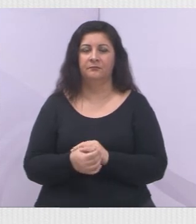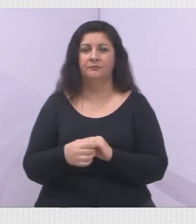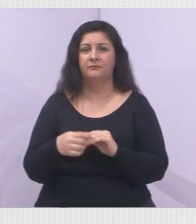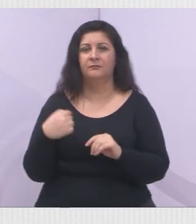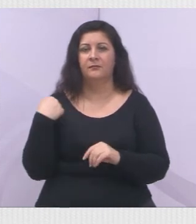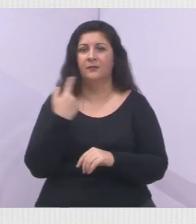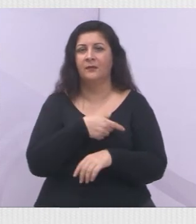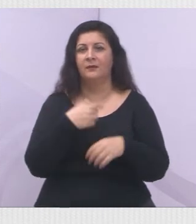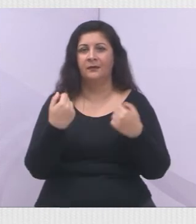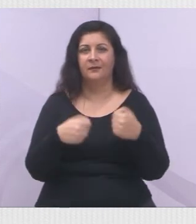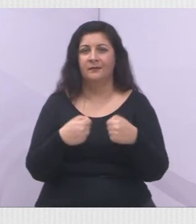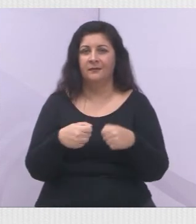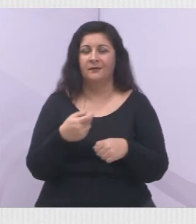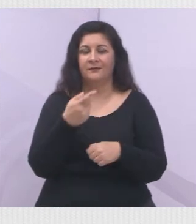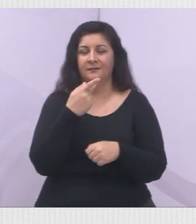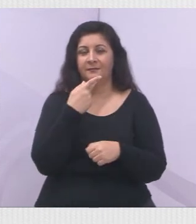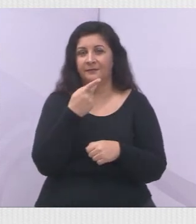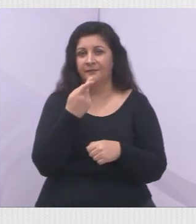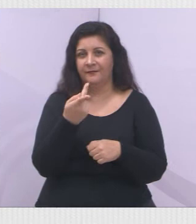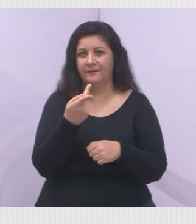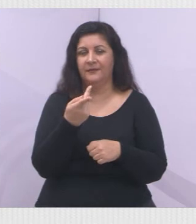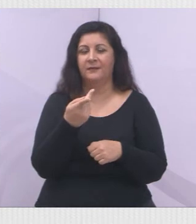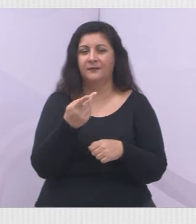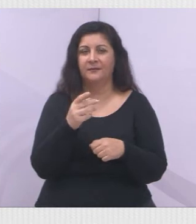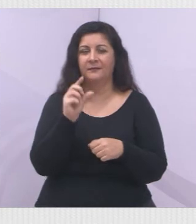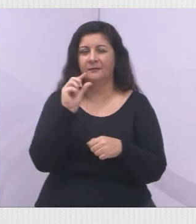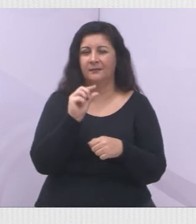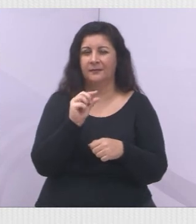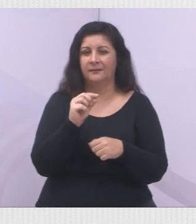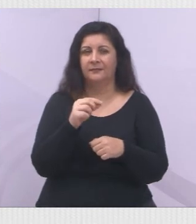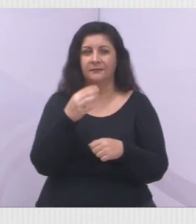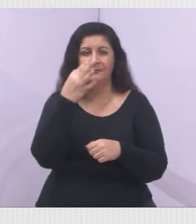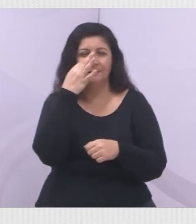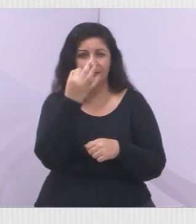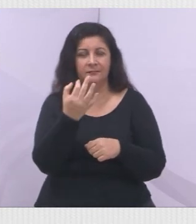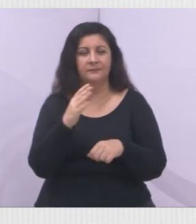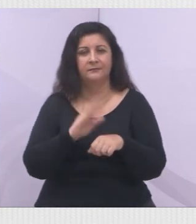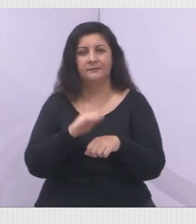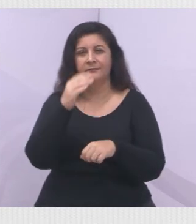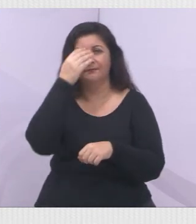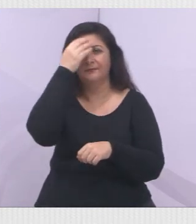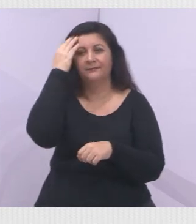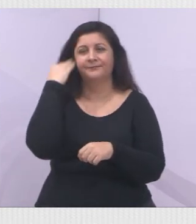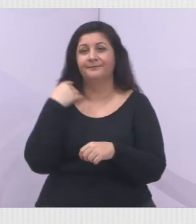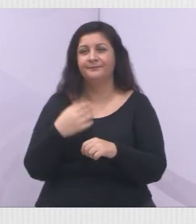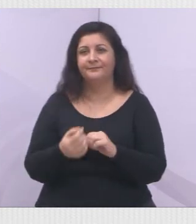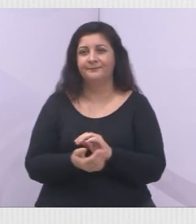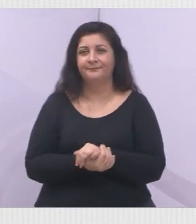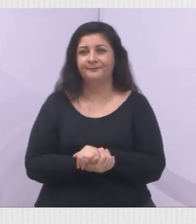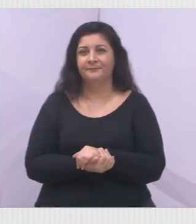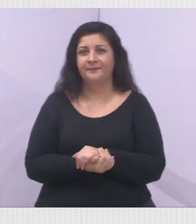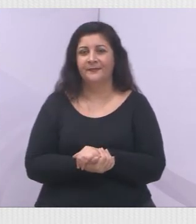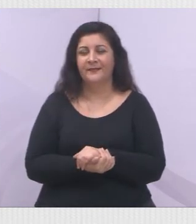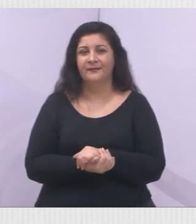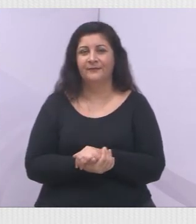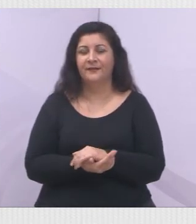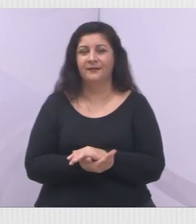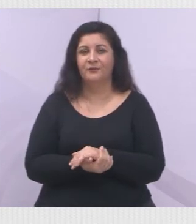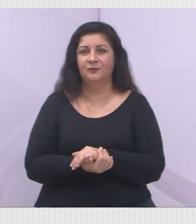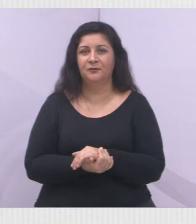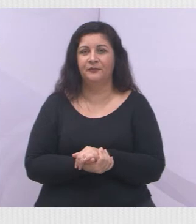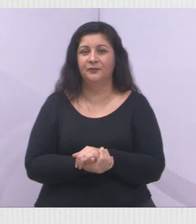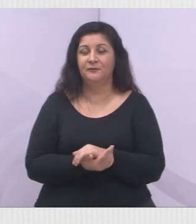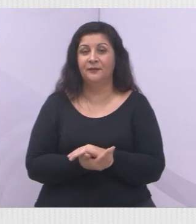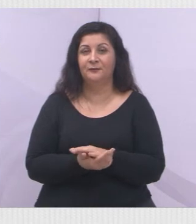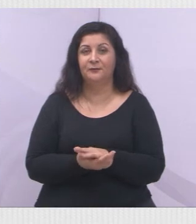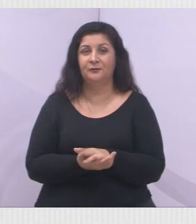uma boca só. Então, a gente tem que ouvir mais e falar menos, né? Então, está ali meus contatos ali, né, presidente? Está meus contatos ali, Juarez Araújo,